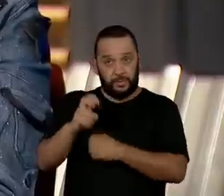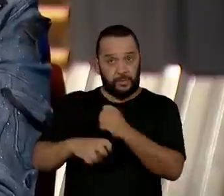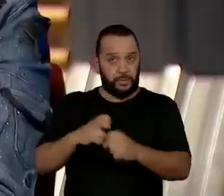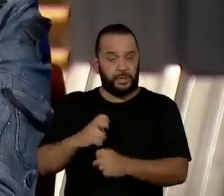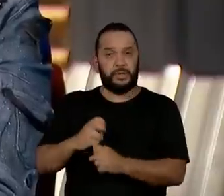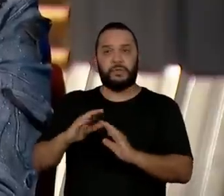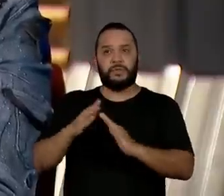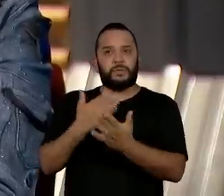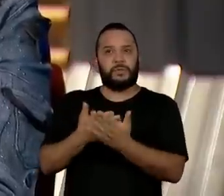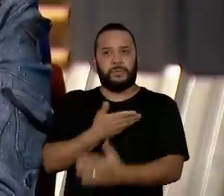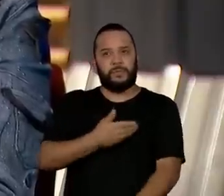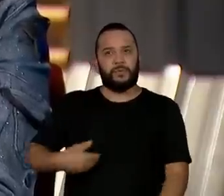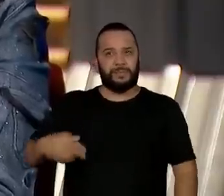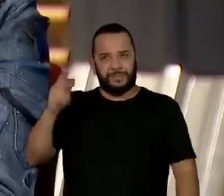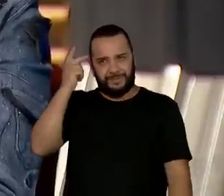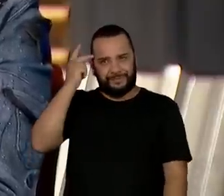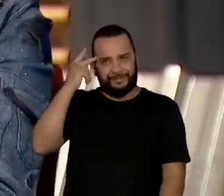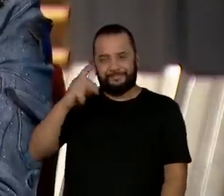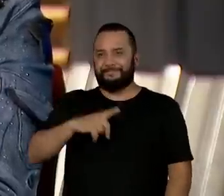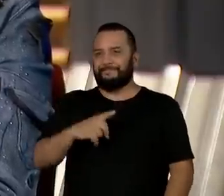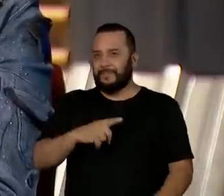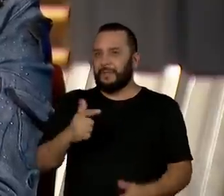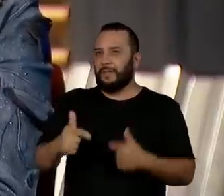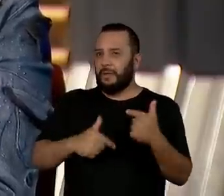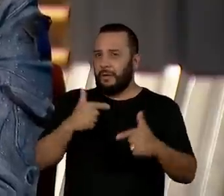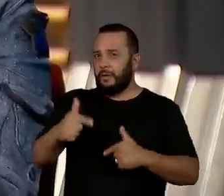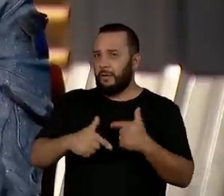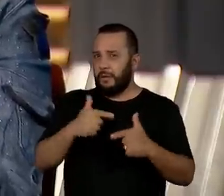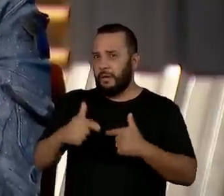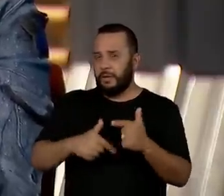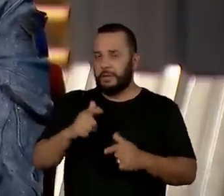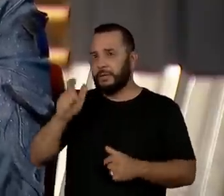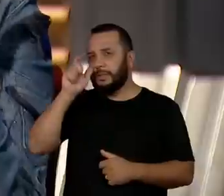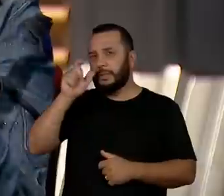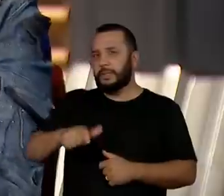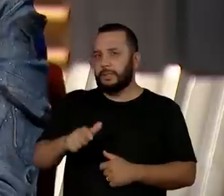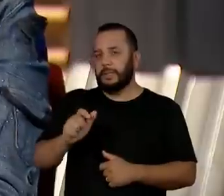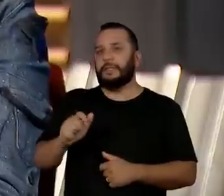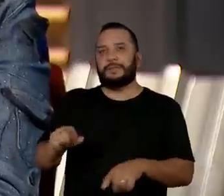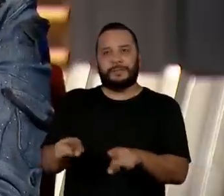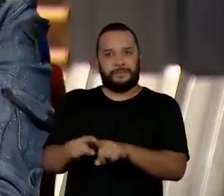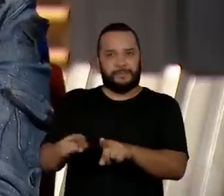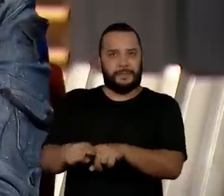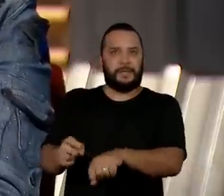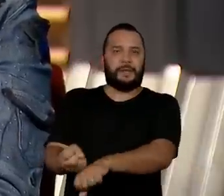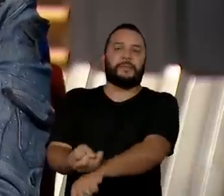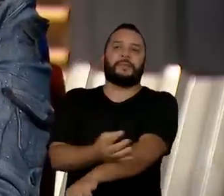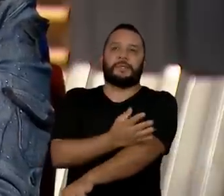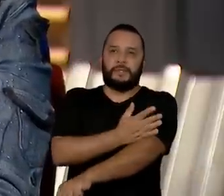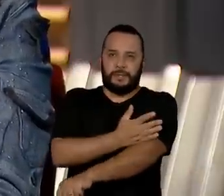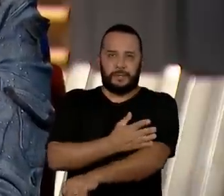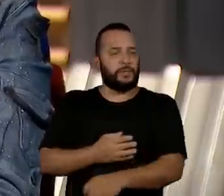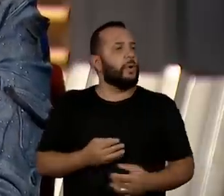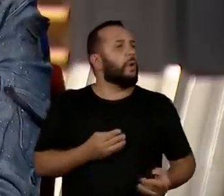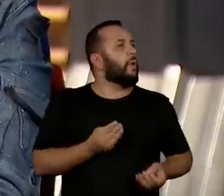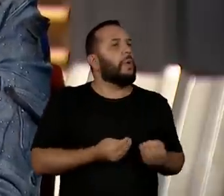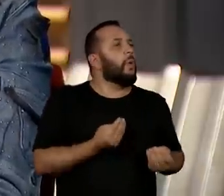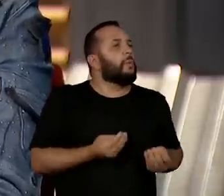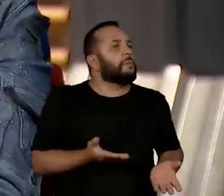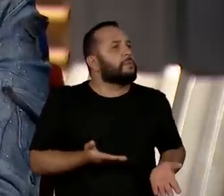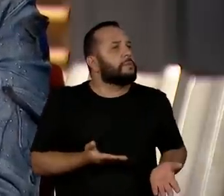públicas de São Paulo fazendo um trabalho muito interessante muito emocionante também como que era